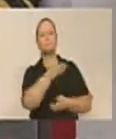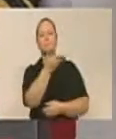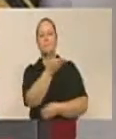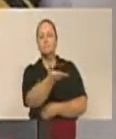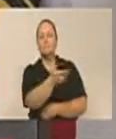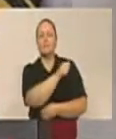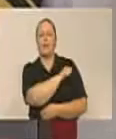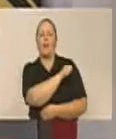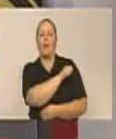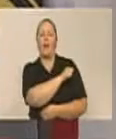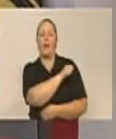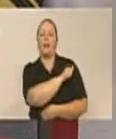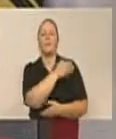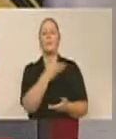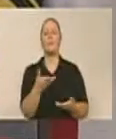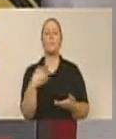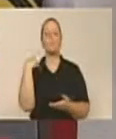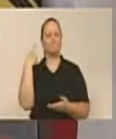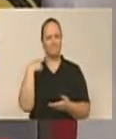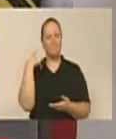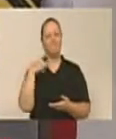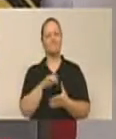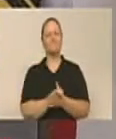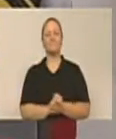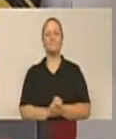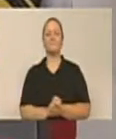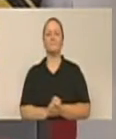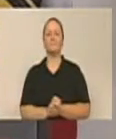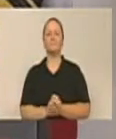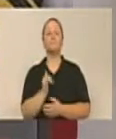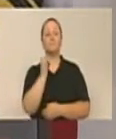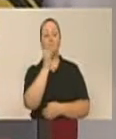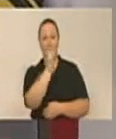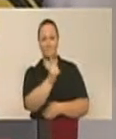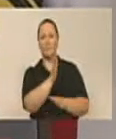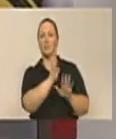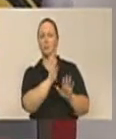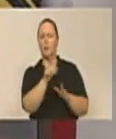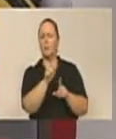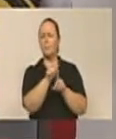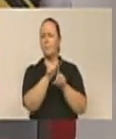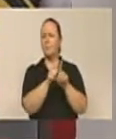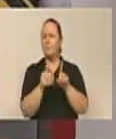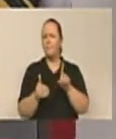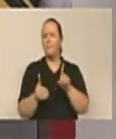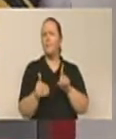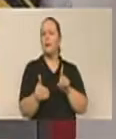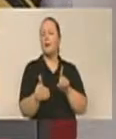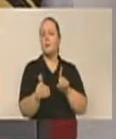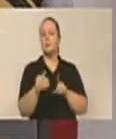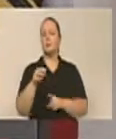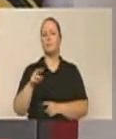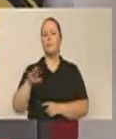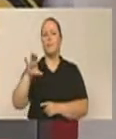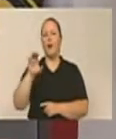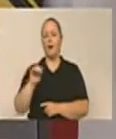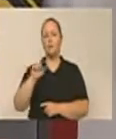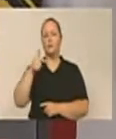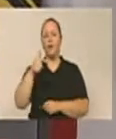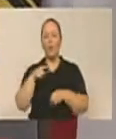casa hoje, e lhe dizer, já que estamos no mês de março, Março Roxo, quero fazer a minha